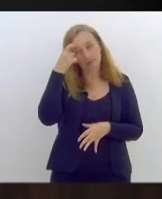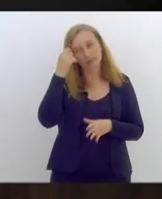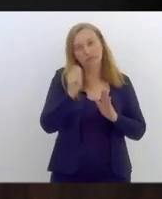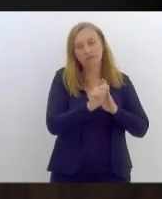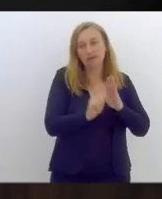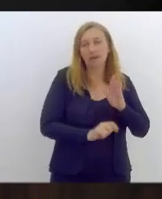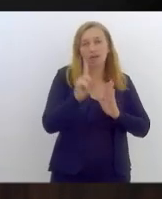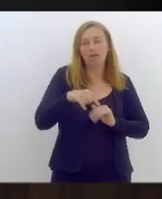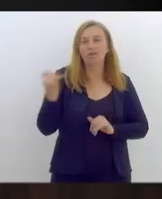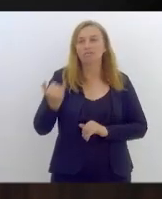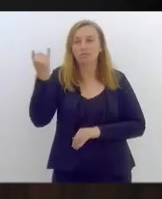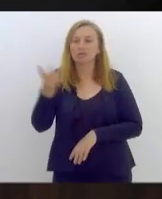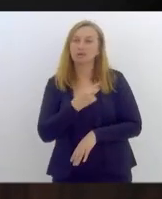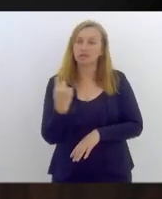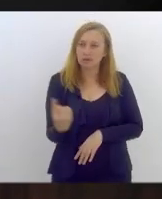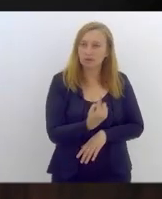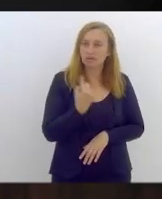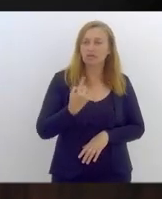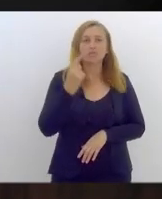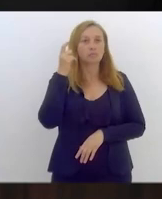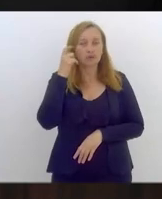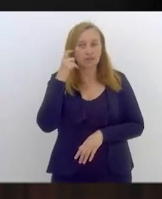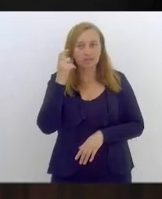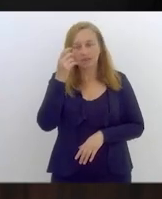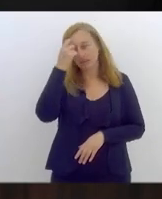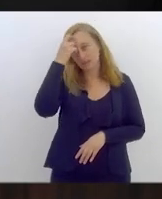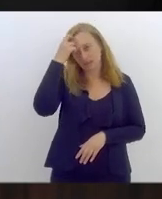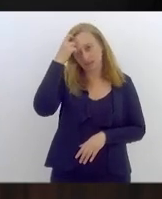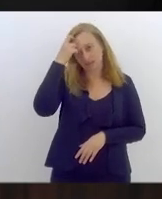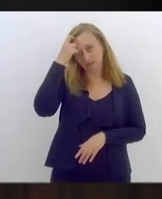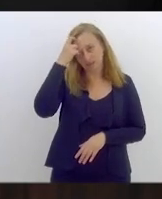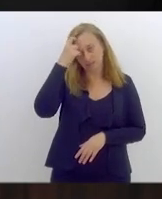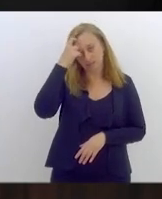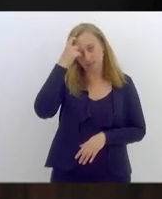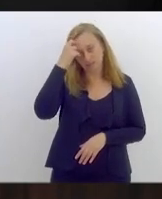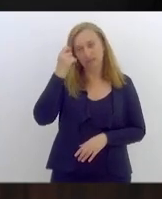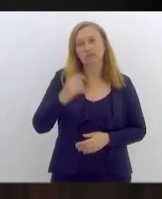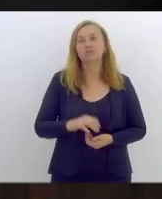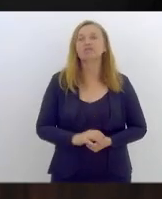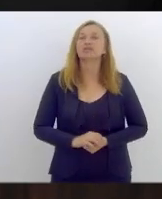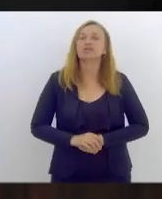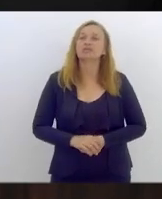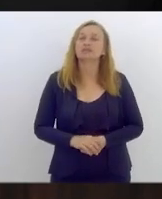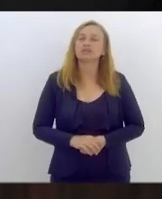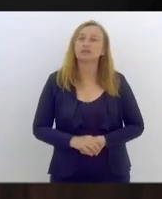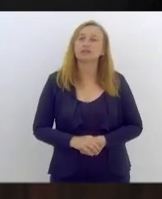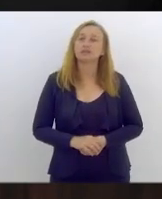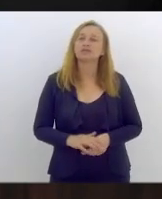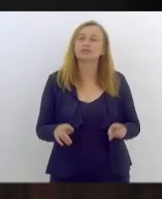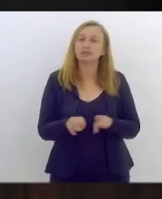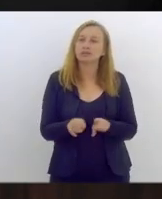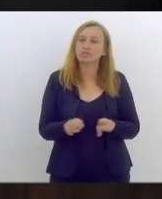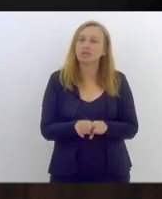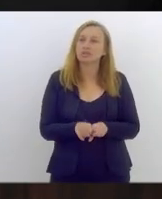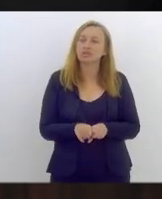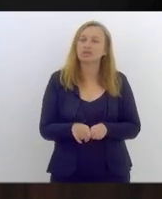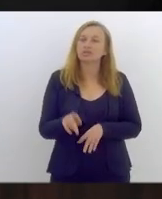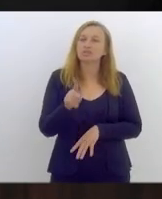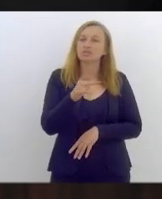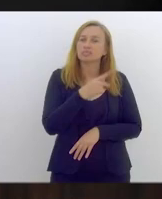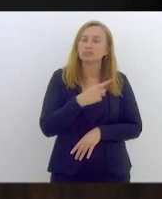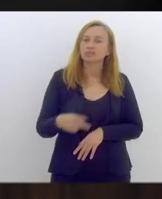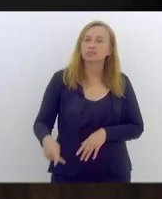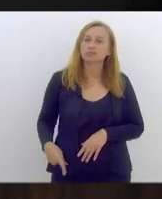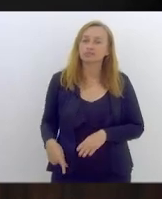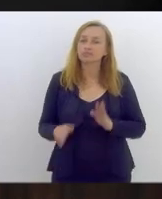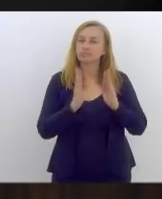Então, é muito importante para a gente pensar a partir fora das caixinhas, né? Além disso, como presidente da